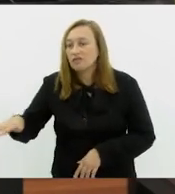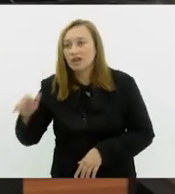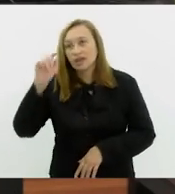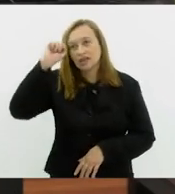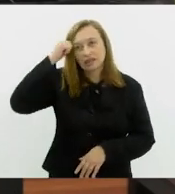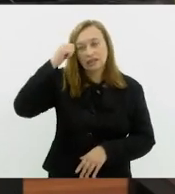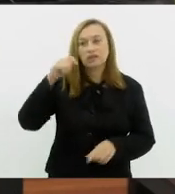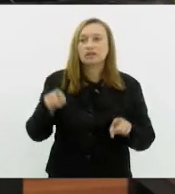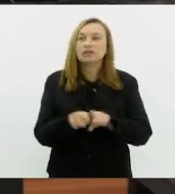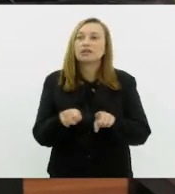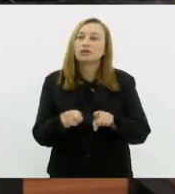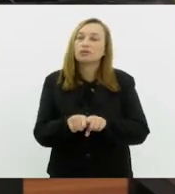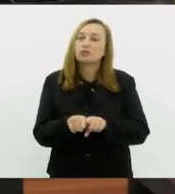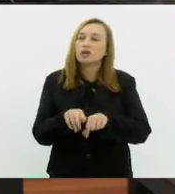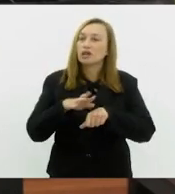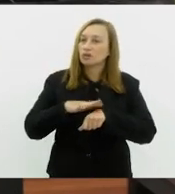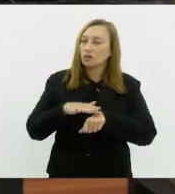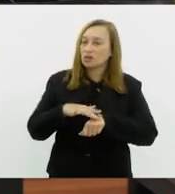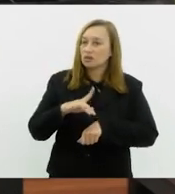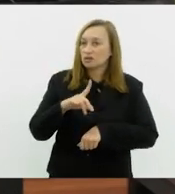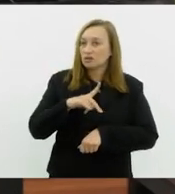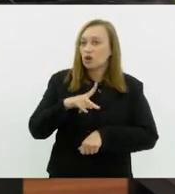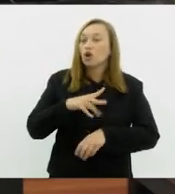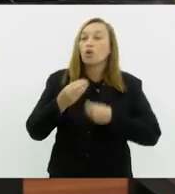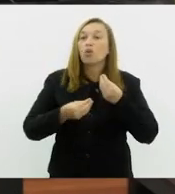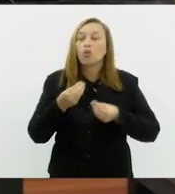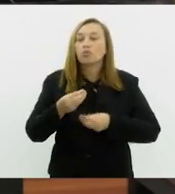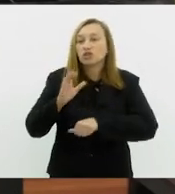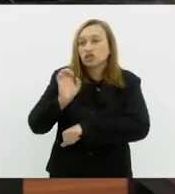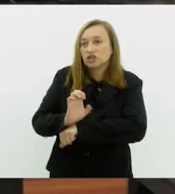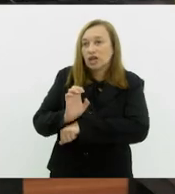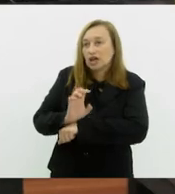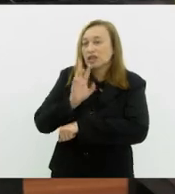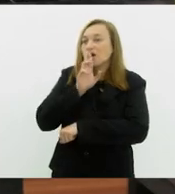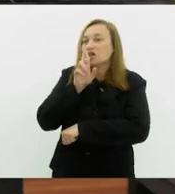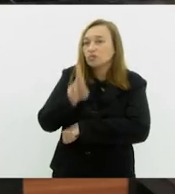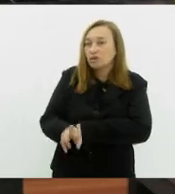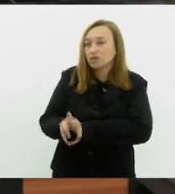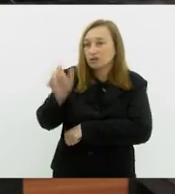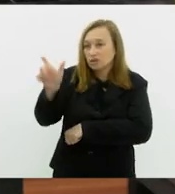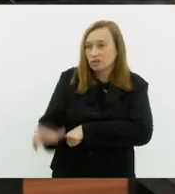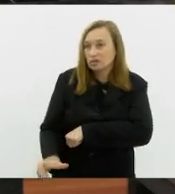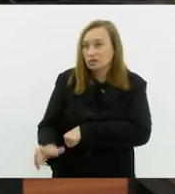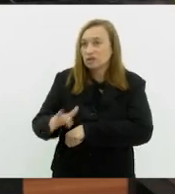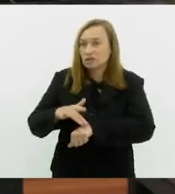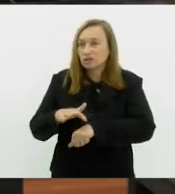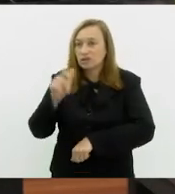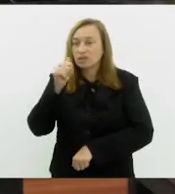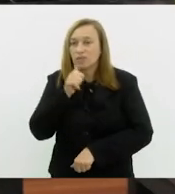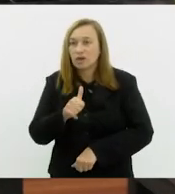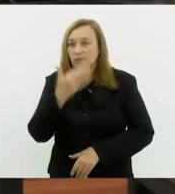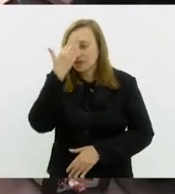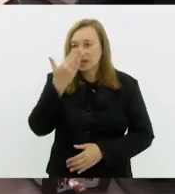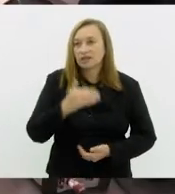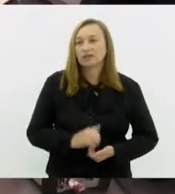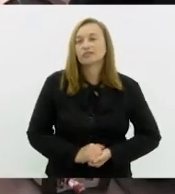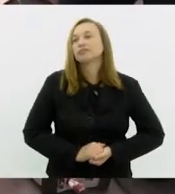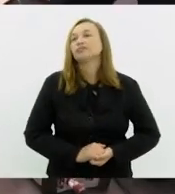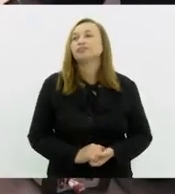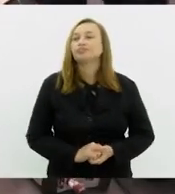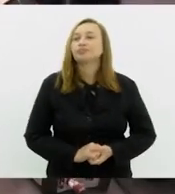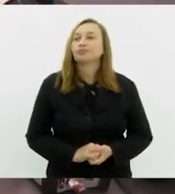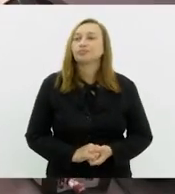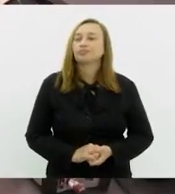e também para o adoecimento e como o Estado está dando uma resposta para esse adoecimento dessas mulheres. Obrigada.